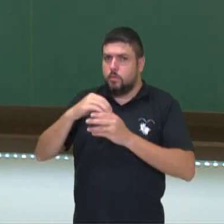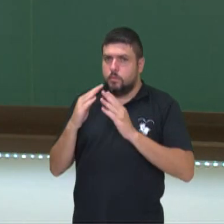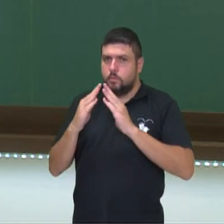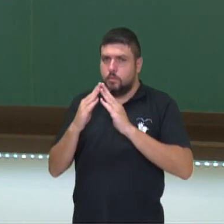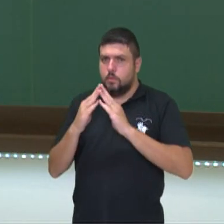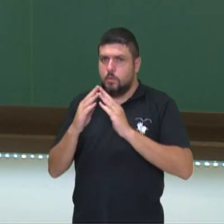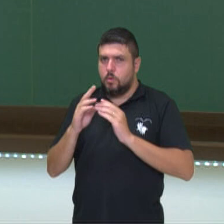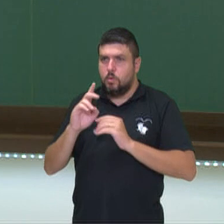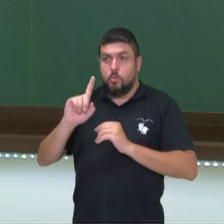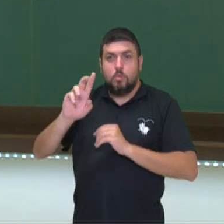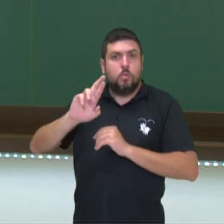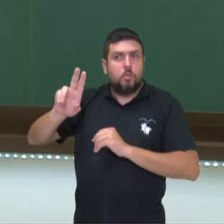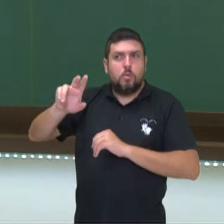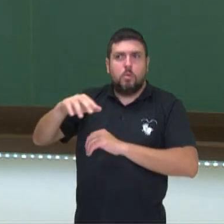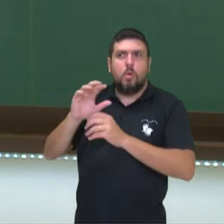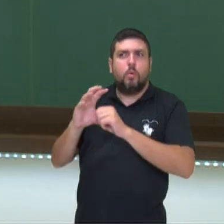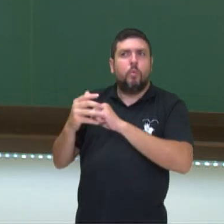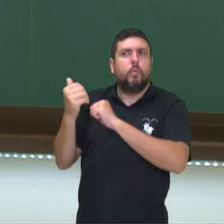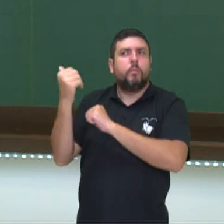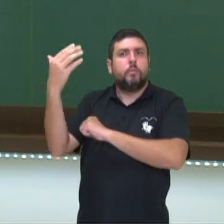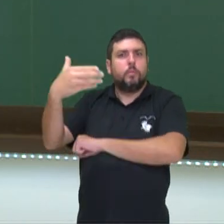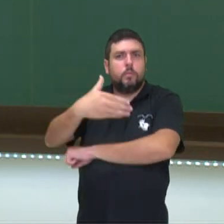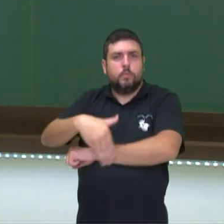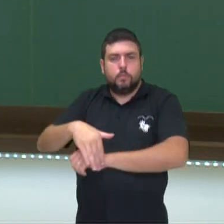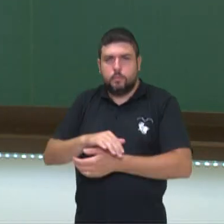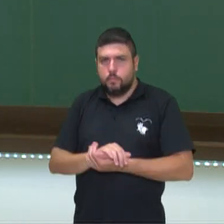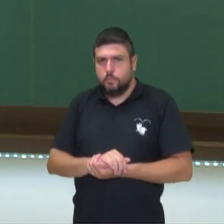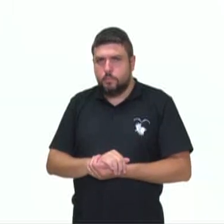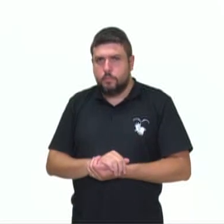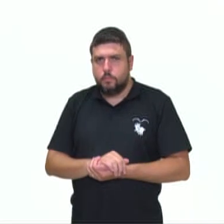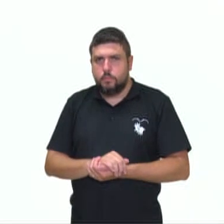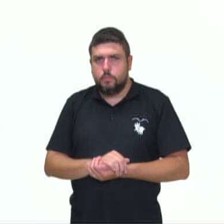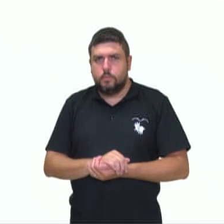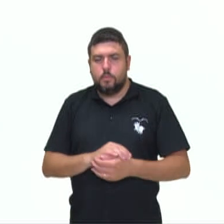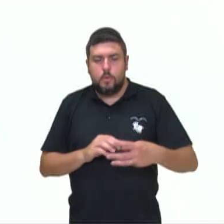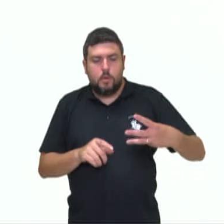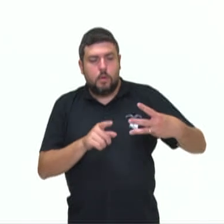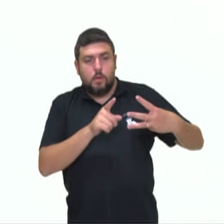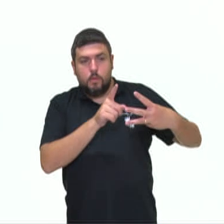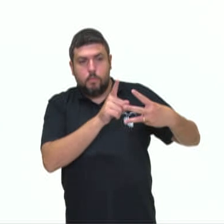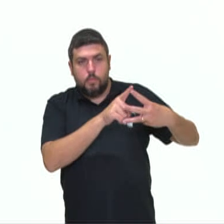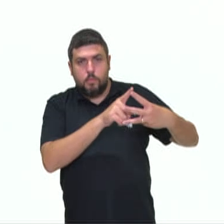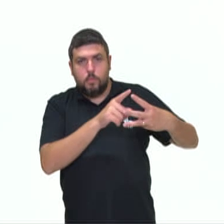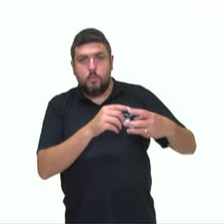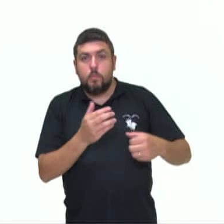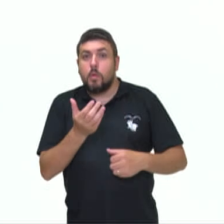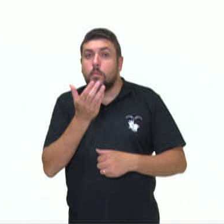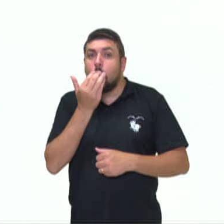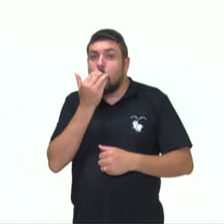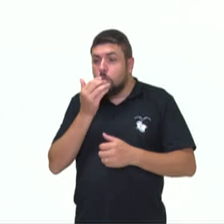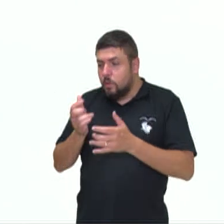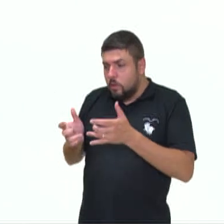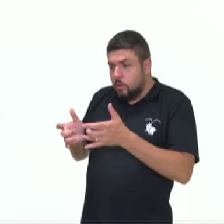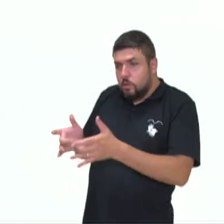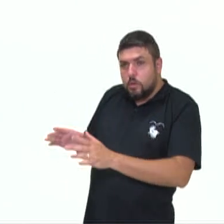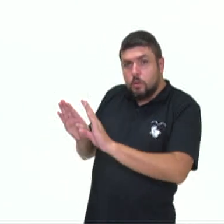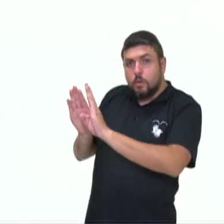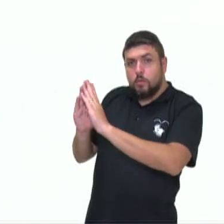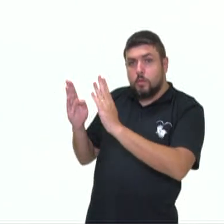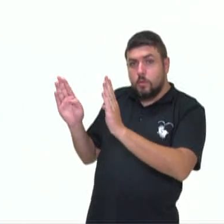não a Covid na rua. Neste caso, né, foi colocado deixar a comida à porta do